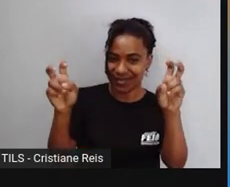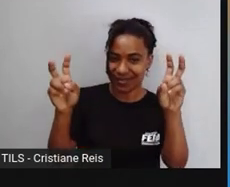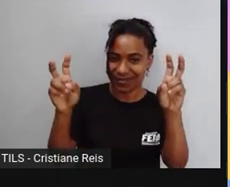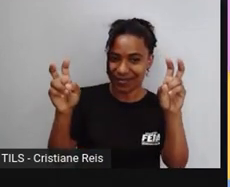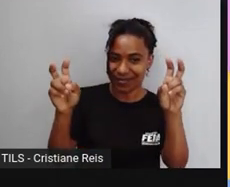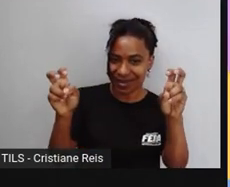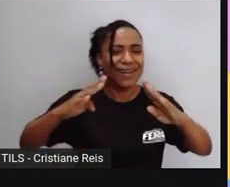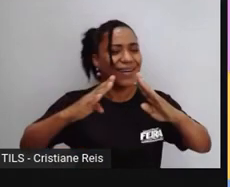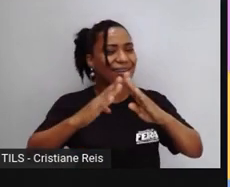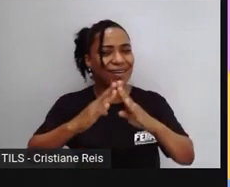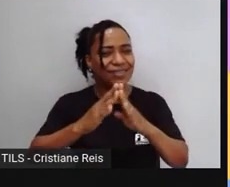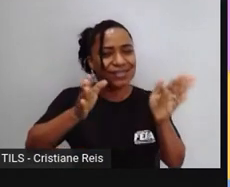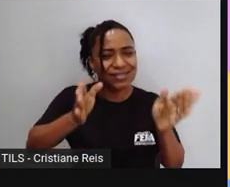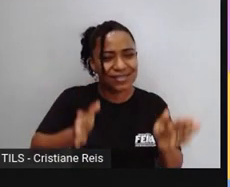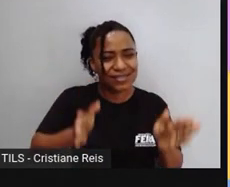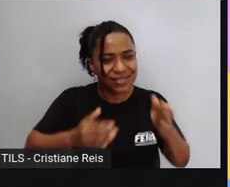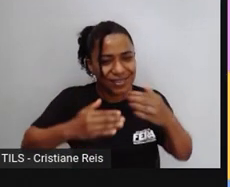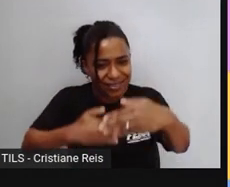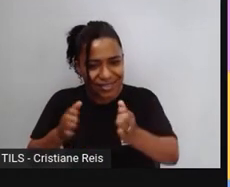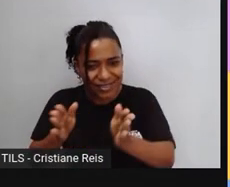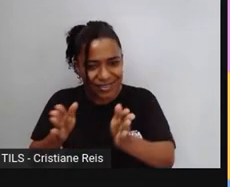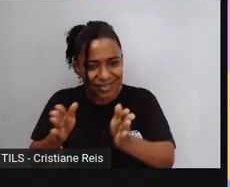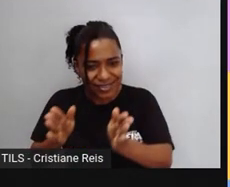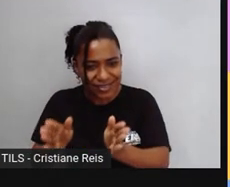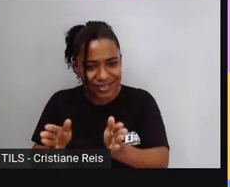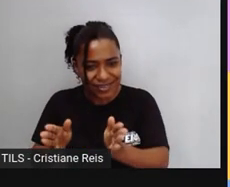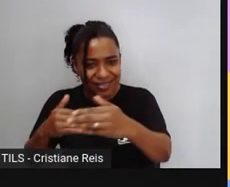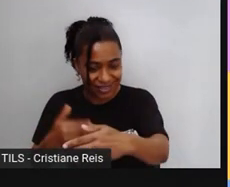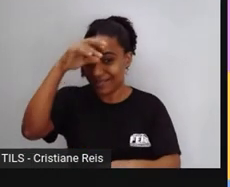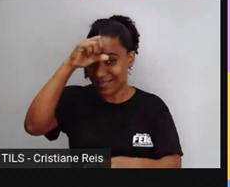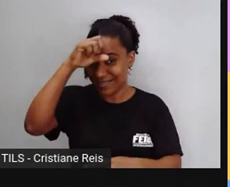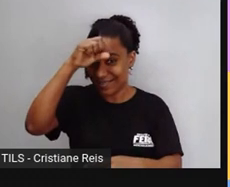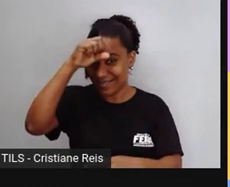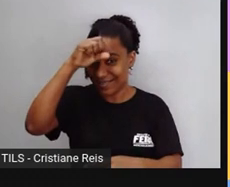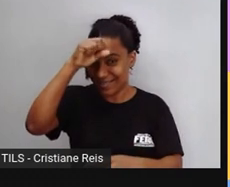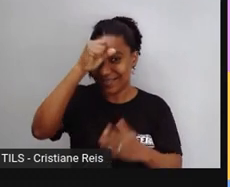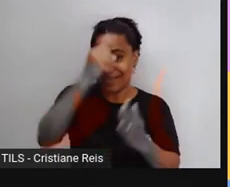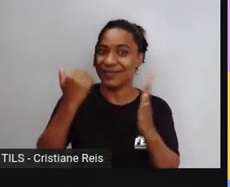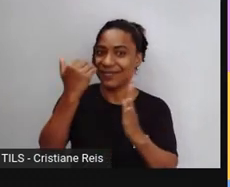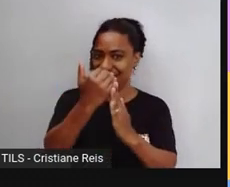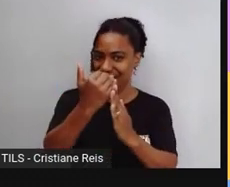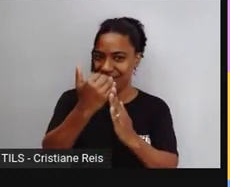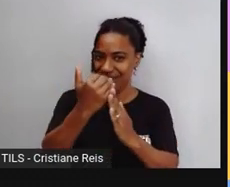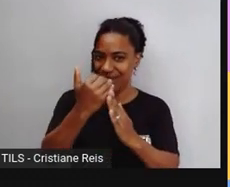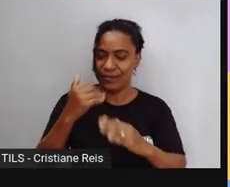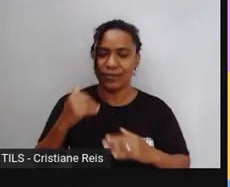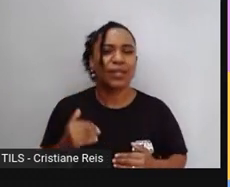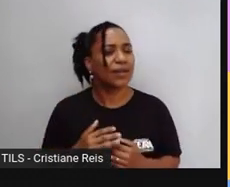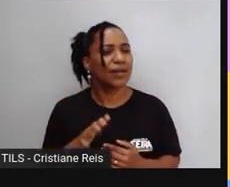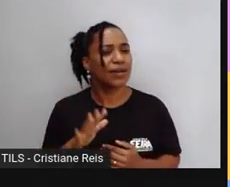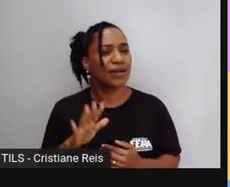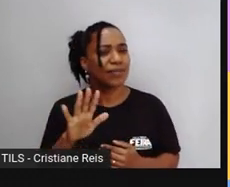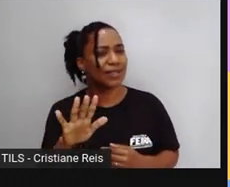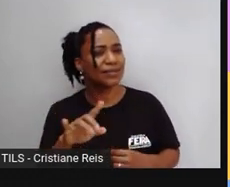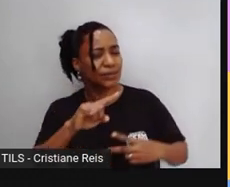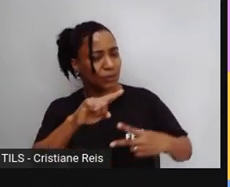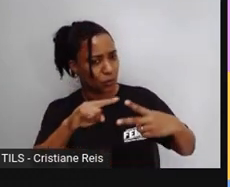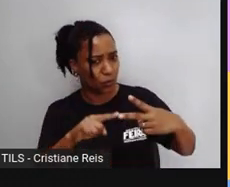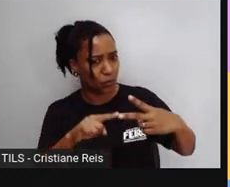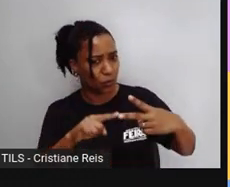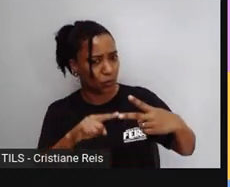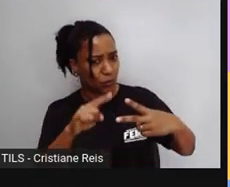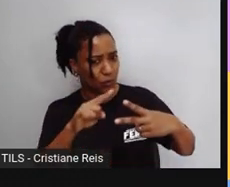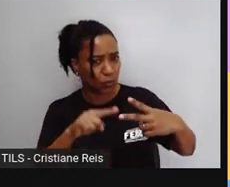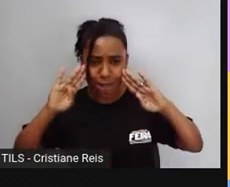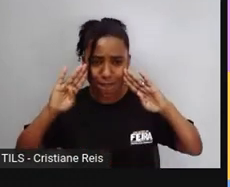ok? What are you going to learn today? O que é que nós vamos aprender hoje, né? Qual será o foco de nossa